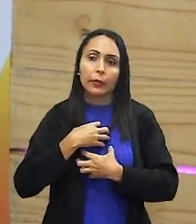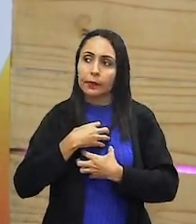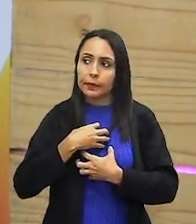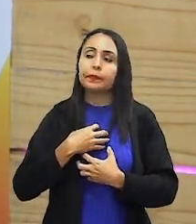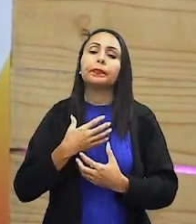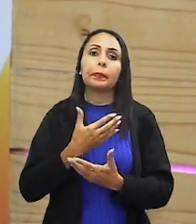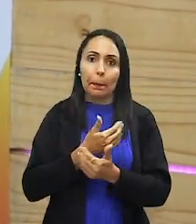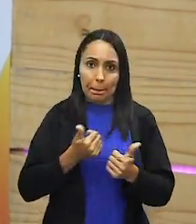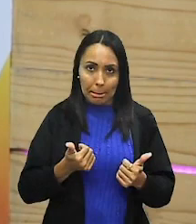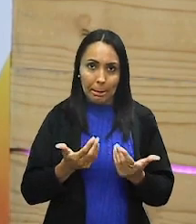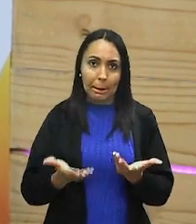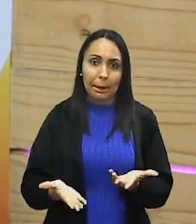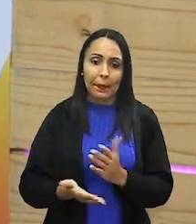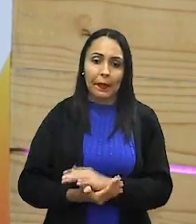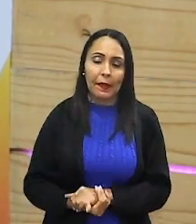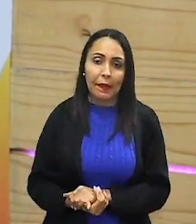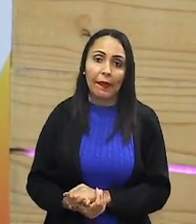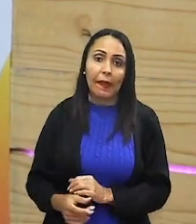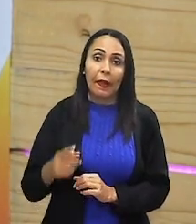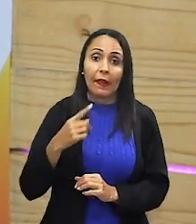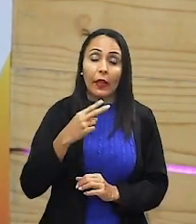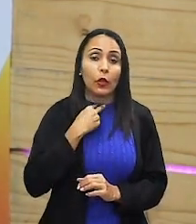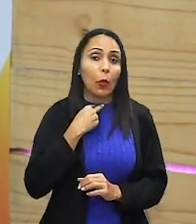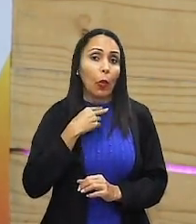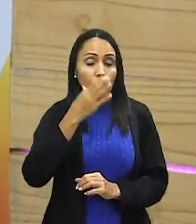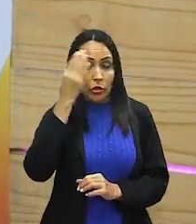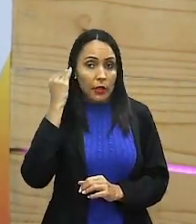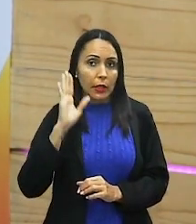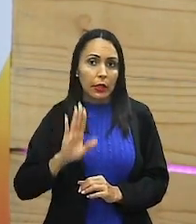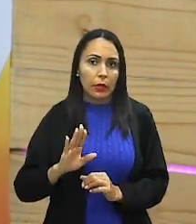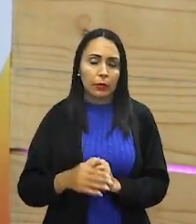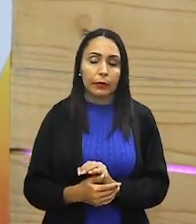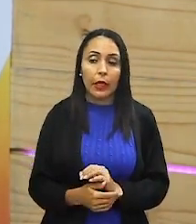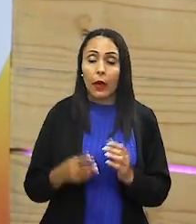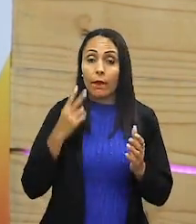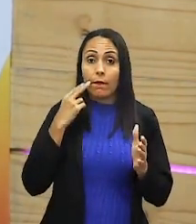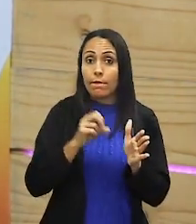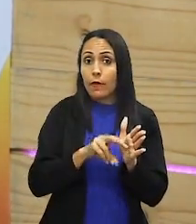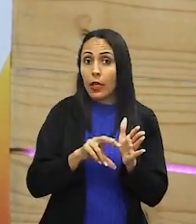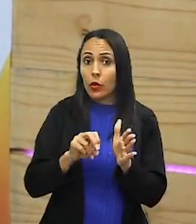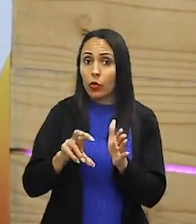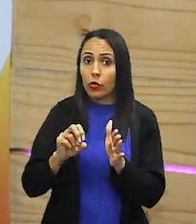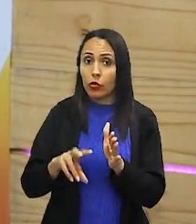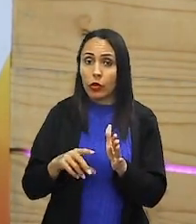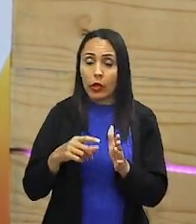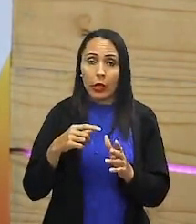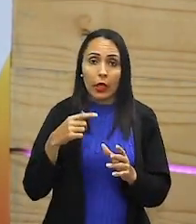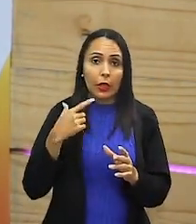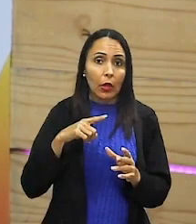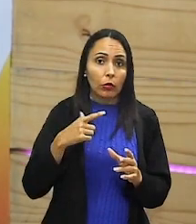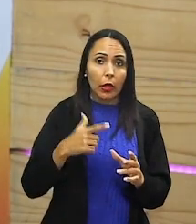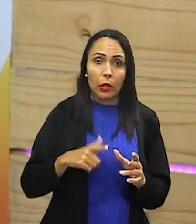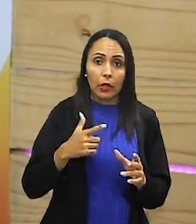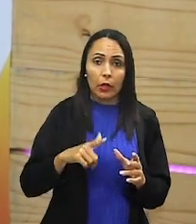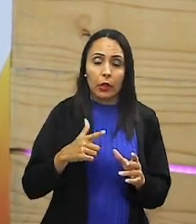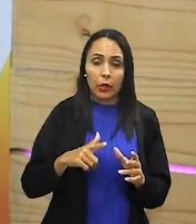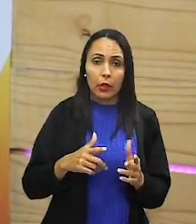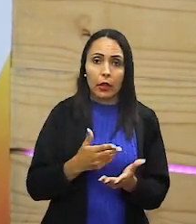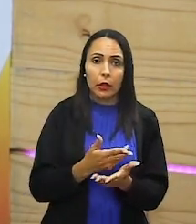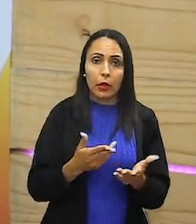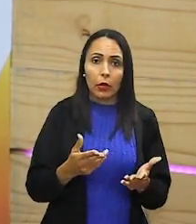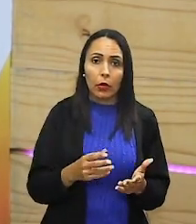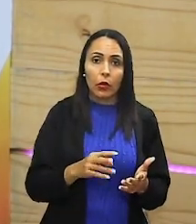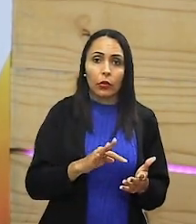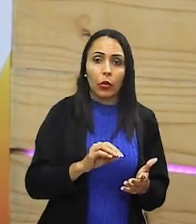provocar os sintomas, tá? A gente não pode esquecer disso. Então, olha, vírus não produz toxina. O mal quem faz é ele. E outra coisa,